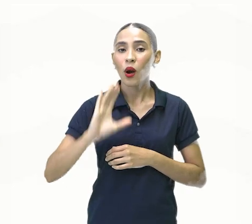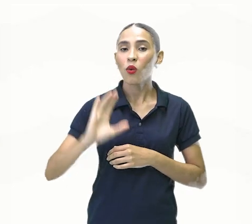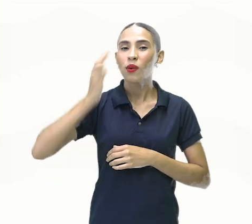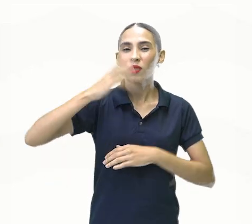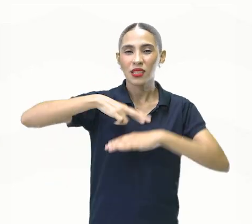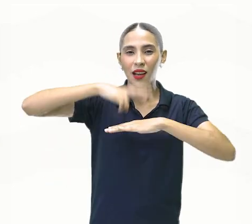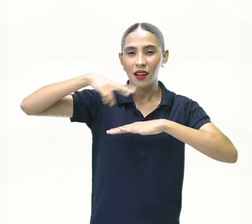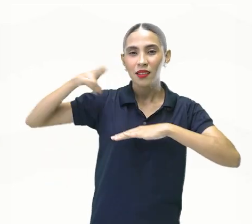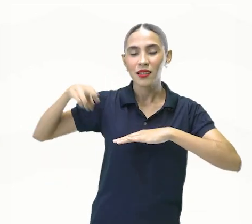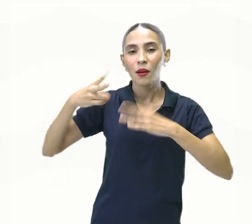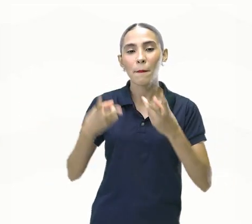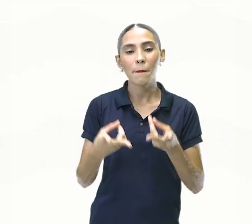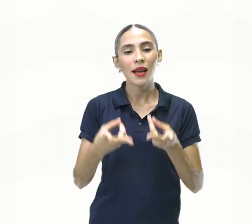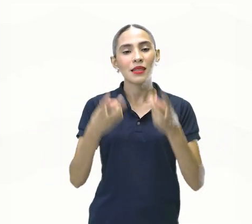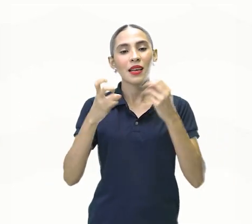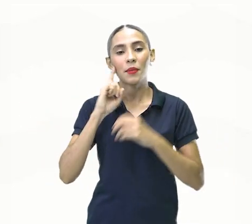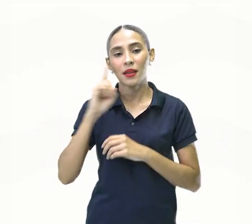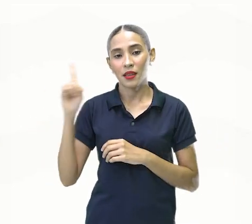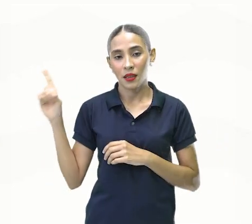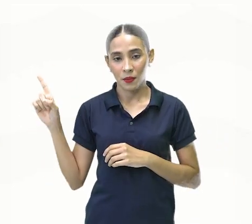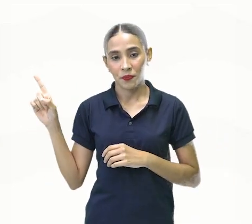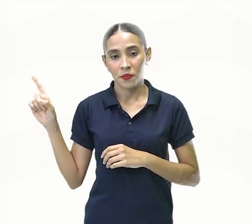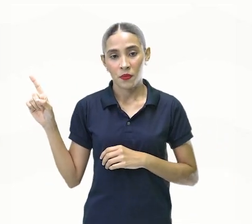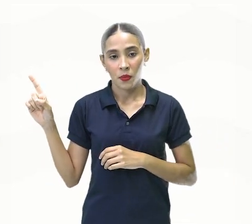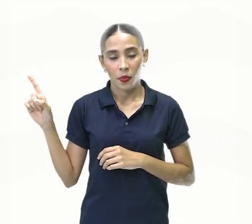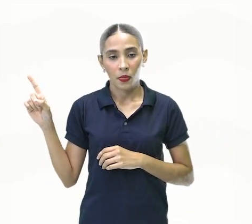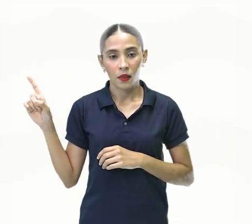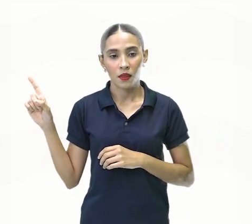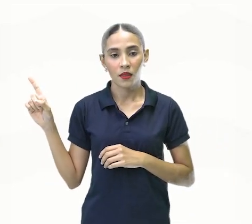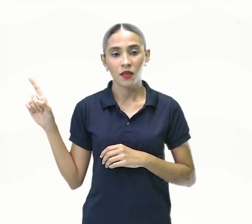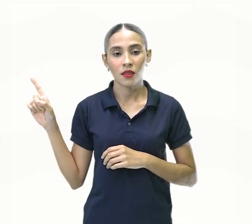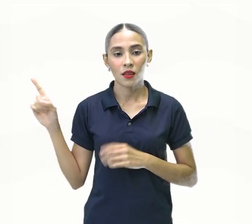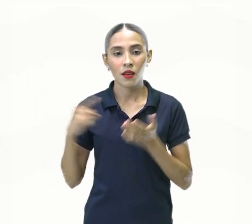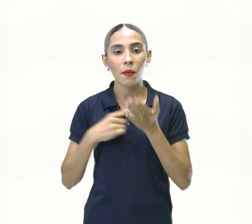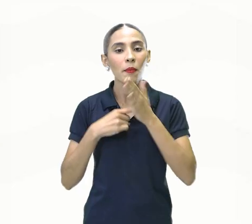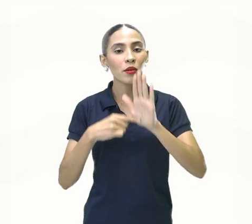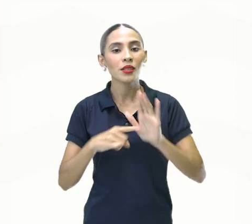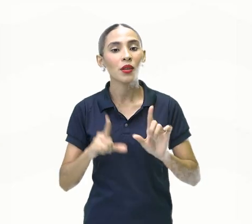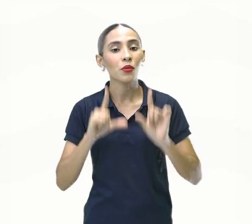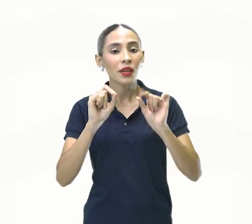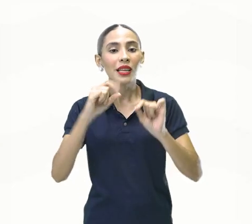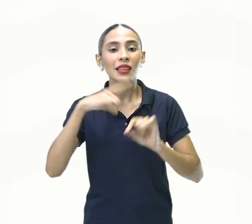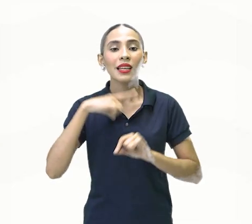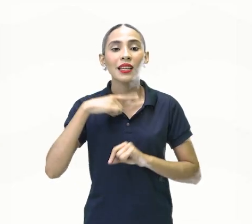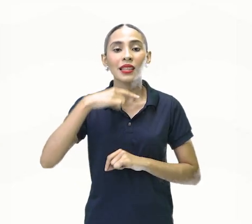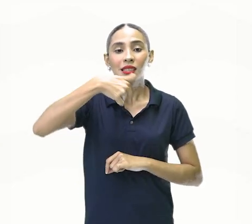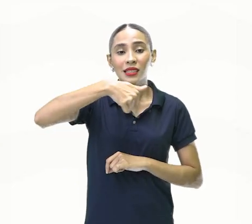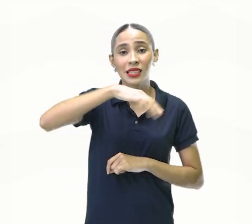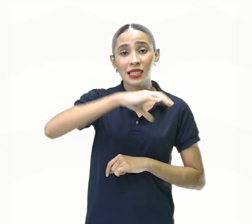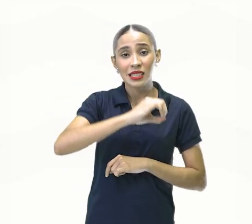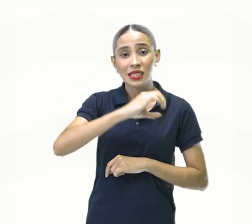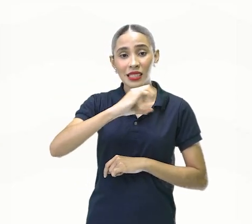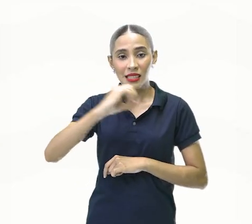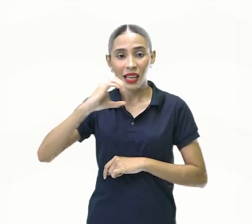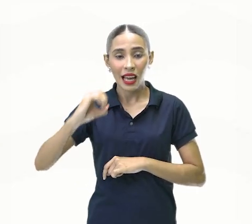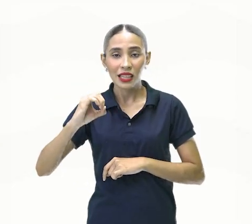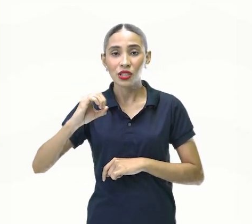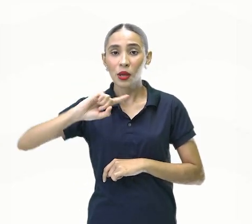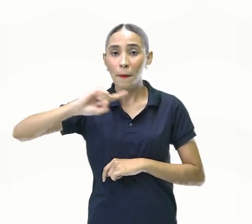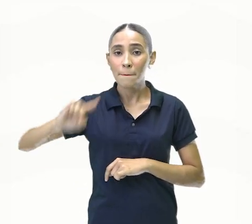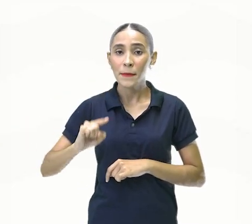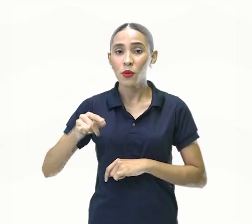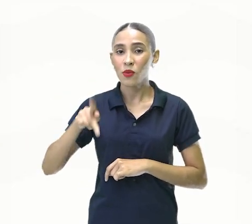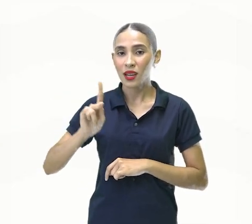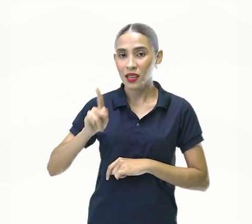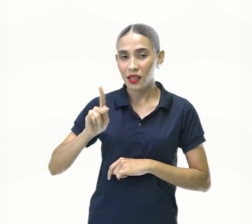aí você observa que ele está mostrando que tem 7.000 Kelvin.